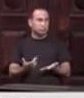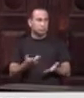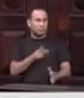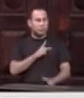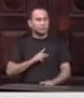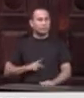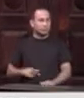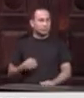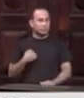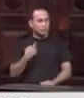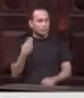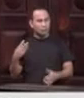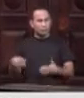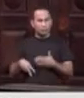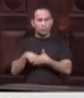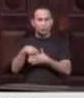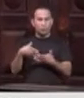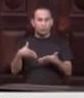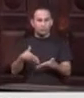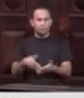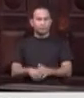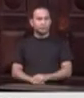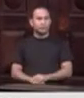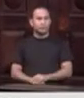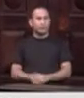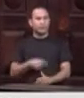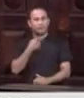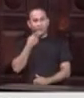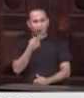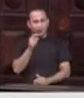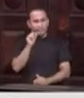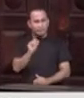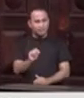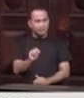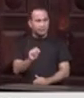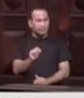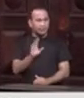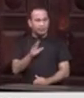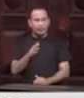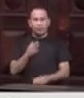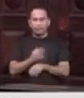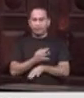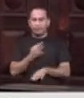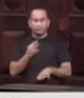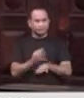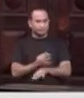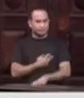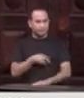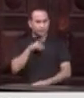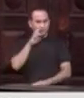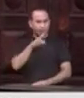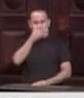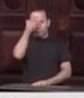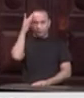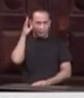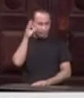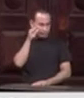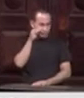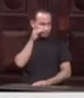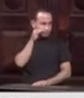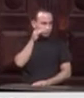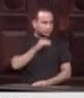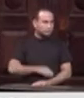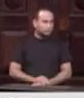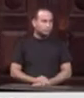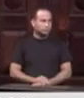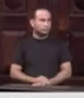presidente, eu ocupo essa tribuna hoje para dizer o seguinte: eu já não aguento mais ver curiosos,